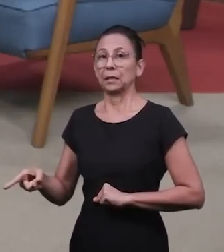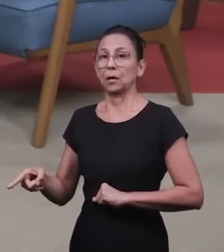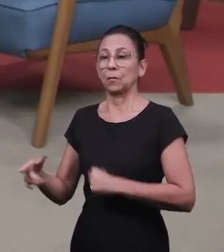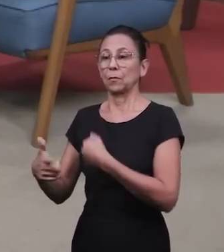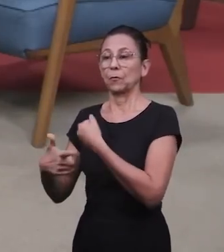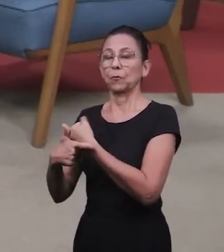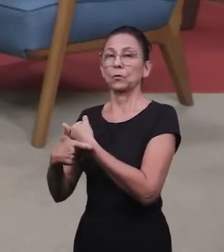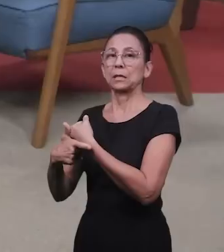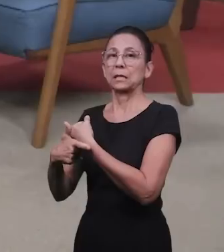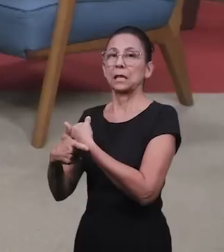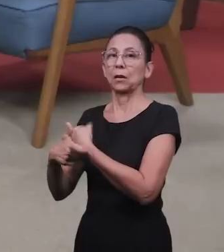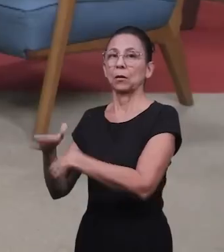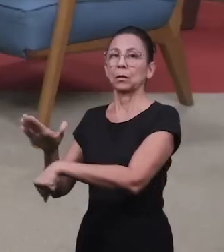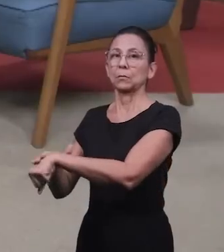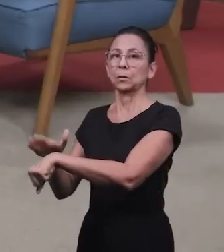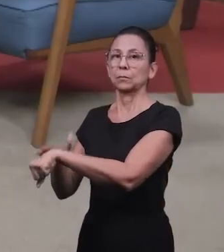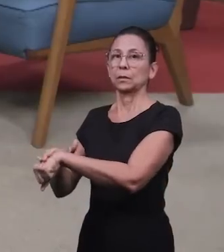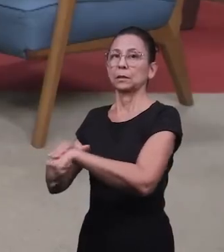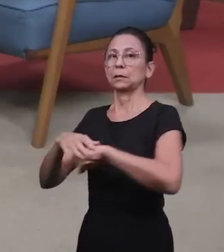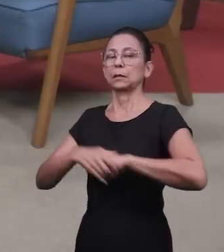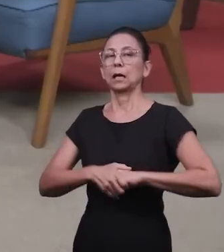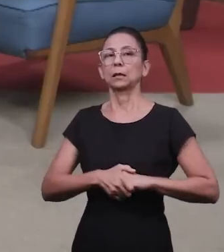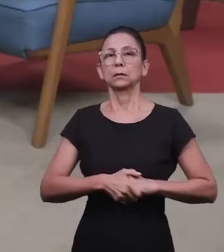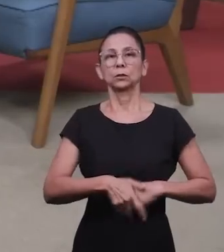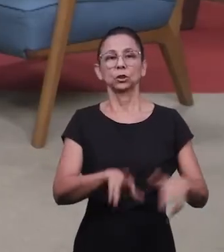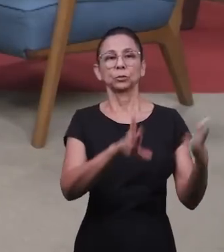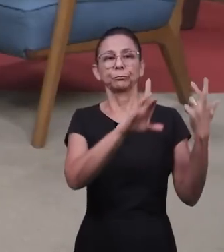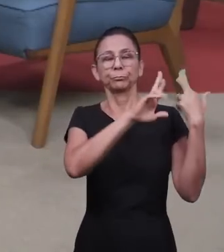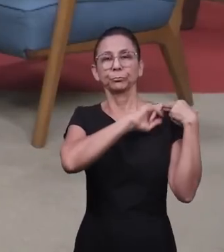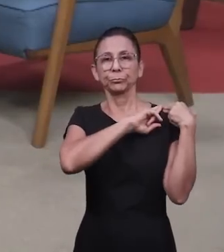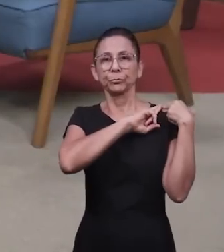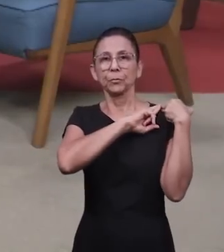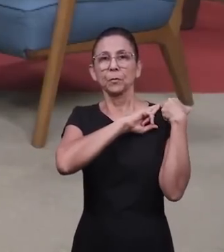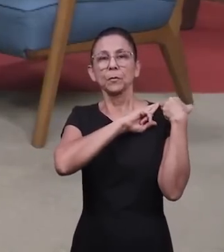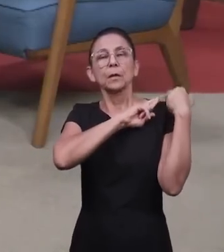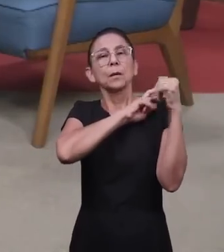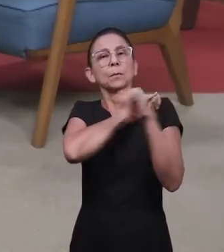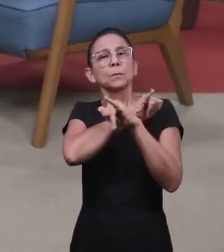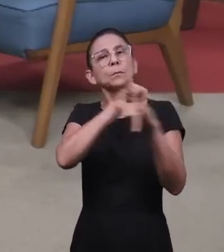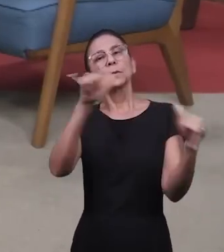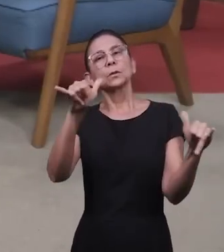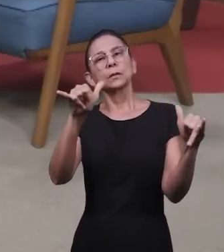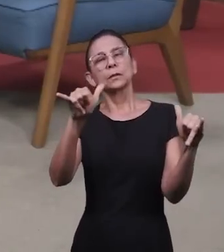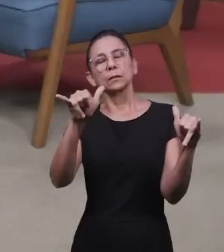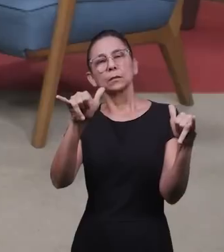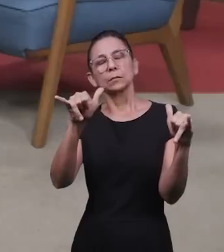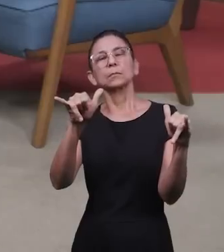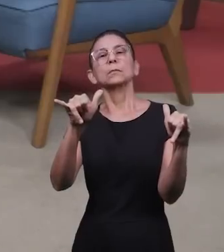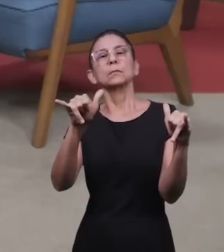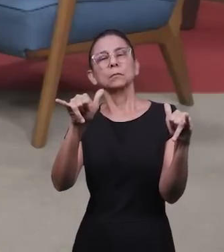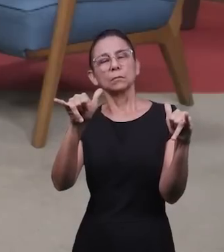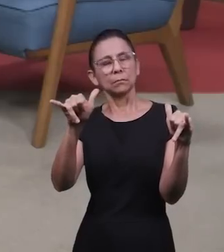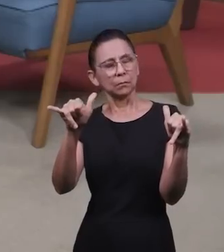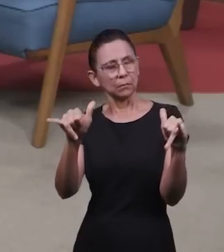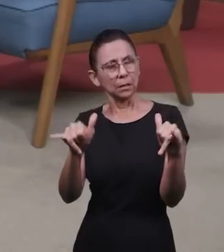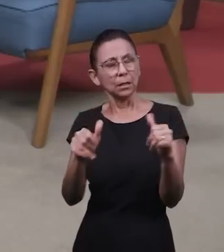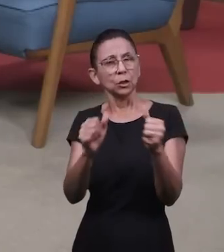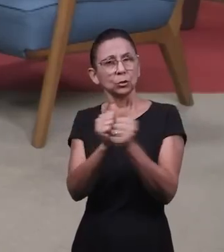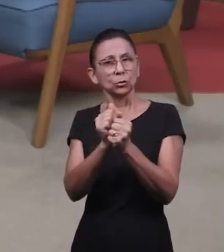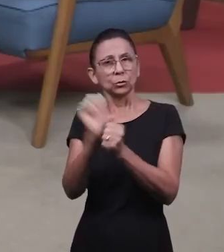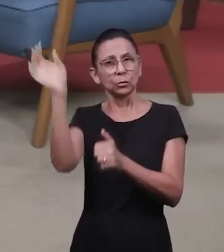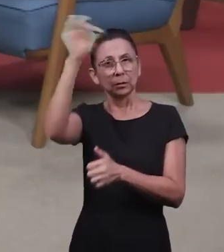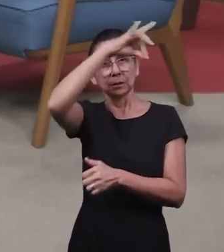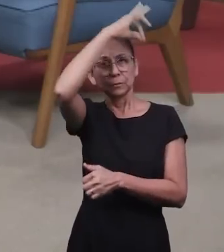uma incumbência dada por Deus, que é o quê? É proclamar, juntamente com o Espírito Santo,